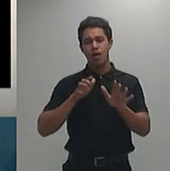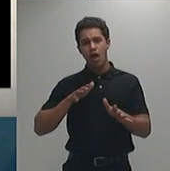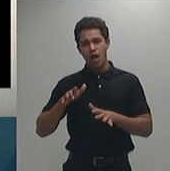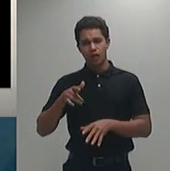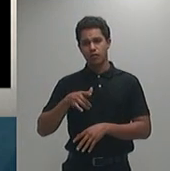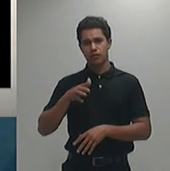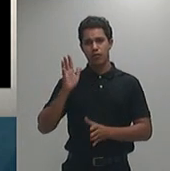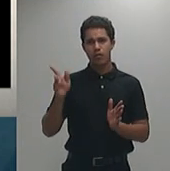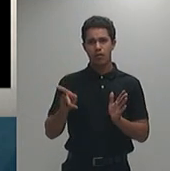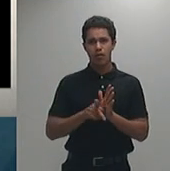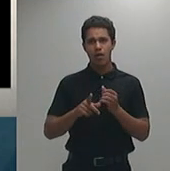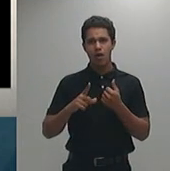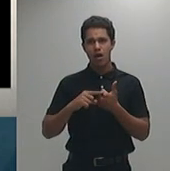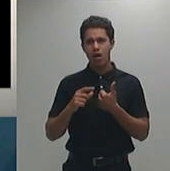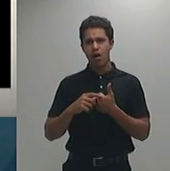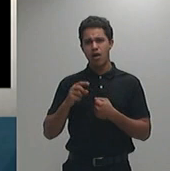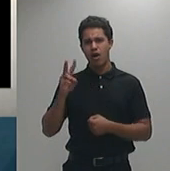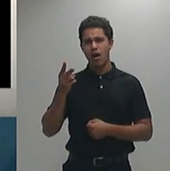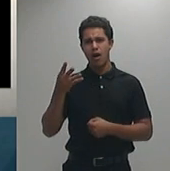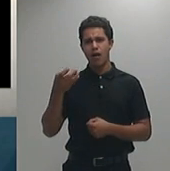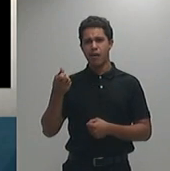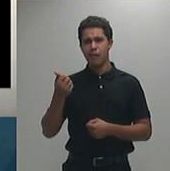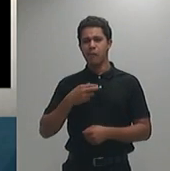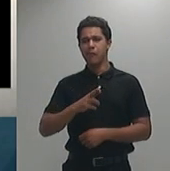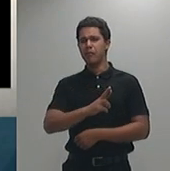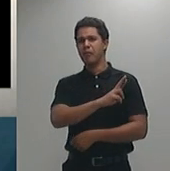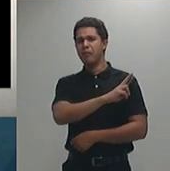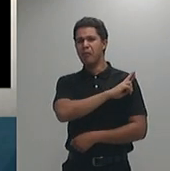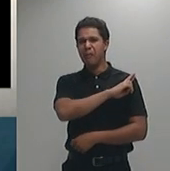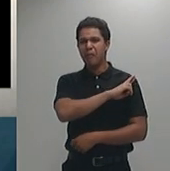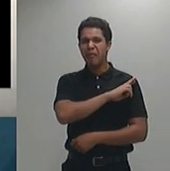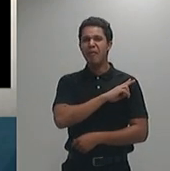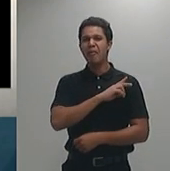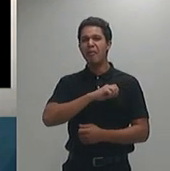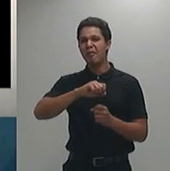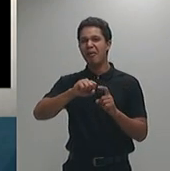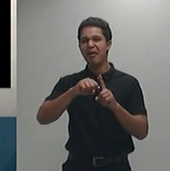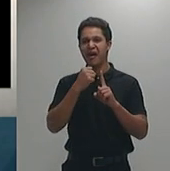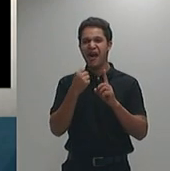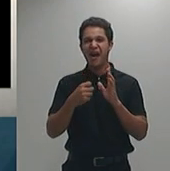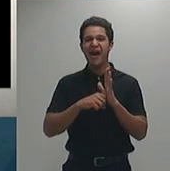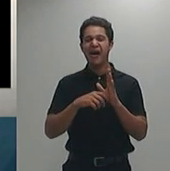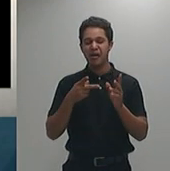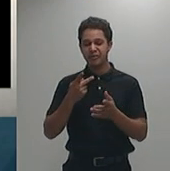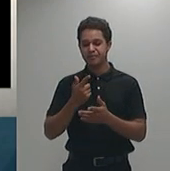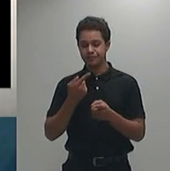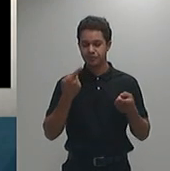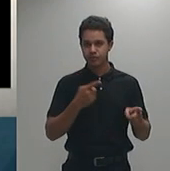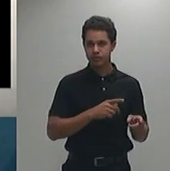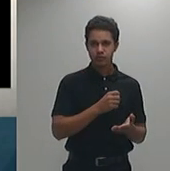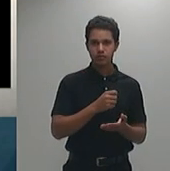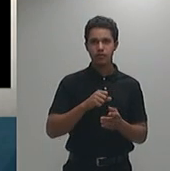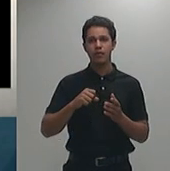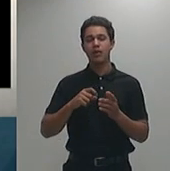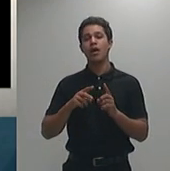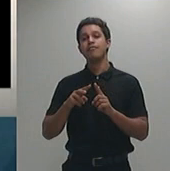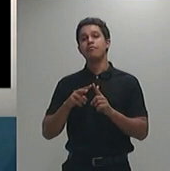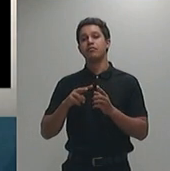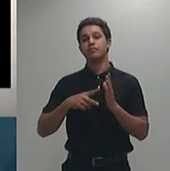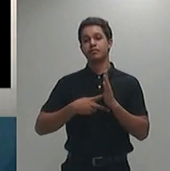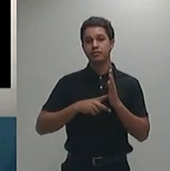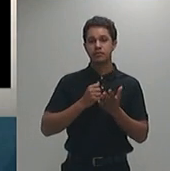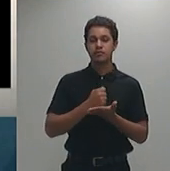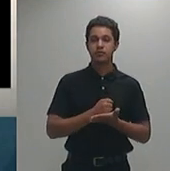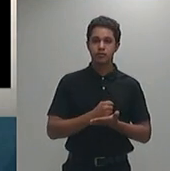que ação de responsabilidade civil contra a sociedade controlador O legislador previu o pagamento de um prémio de